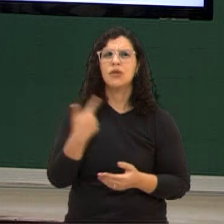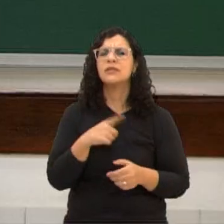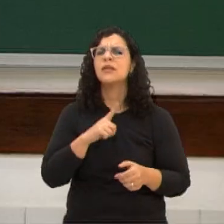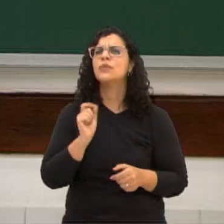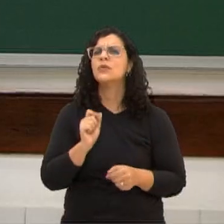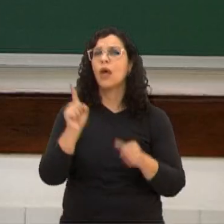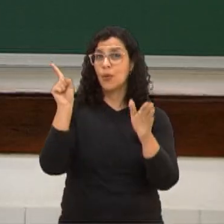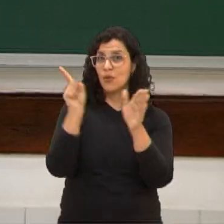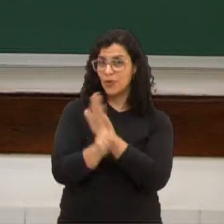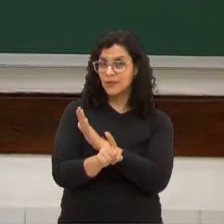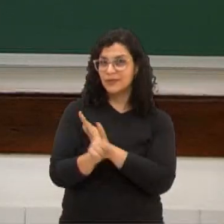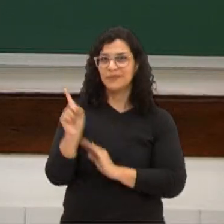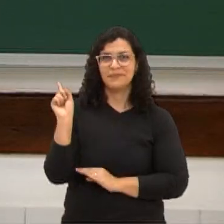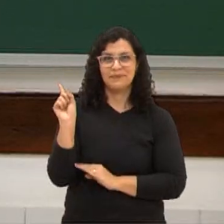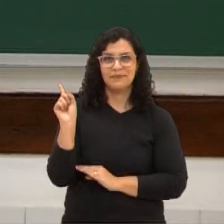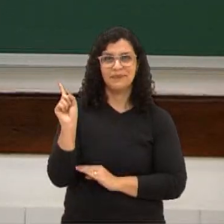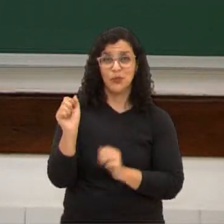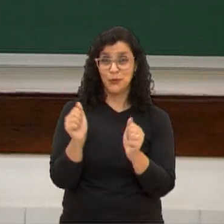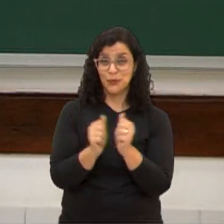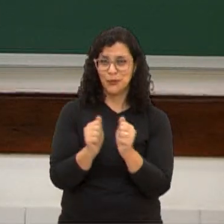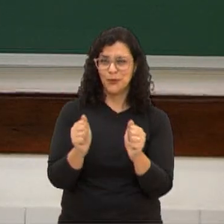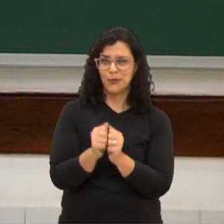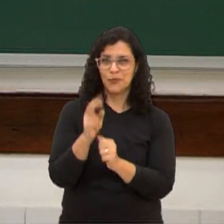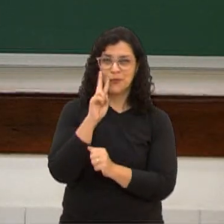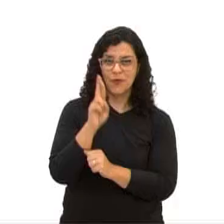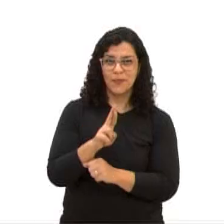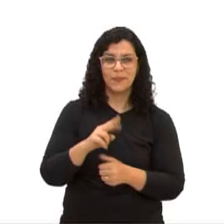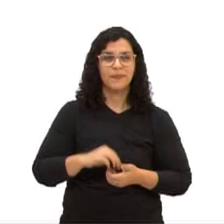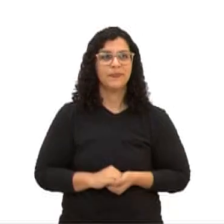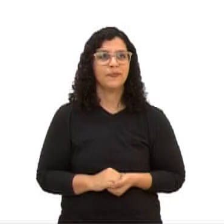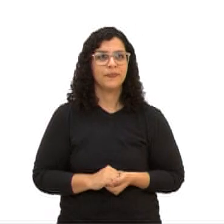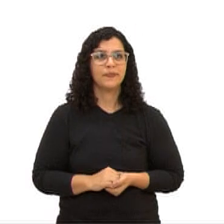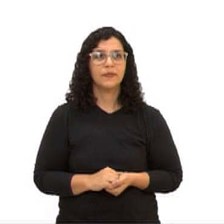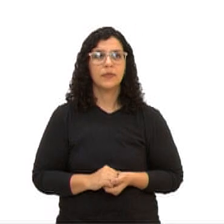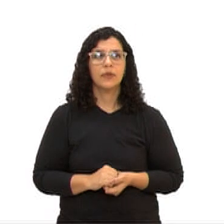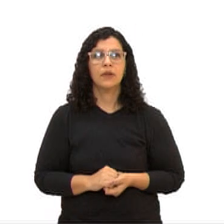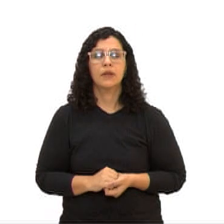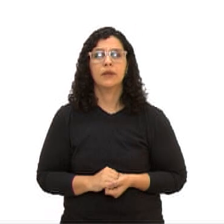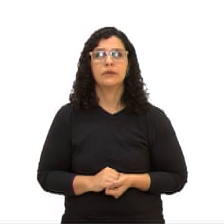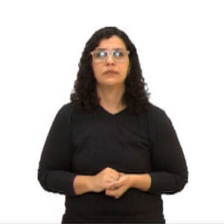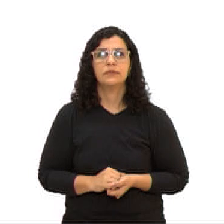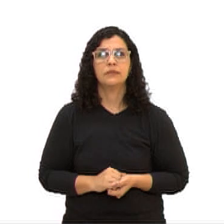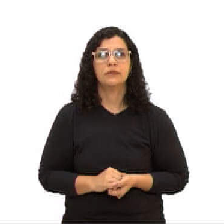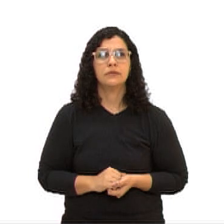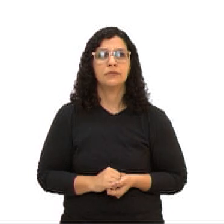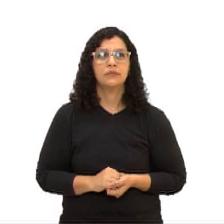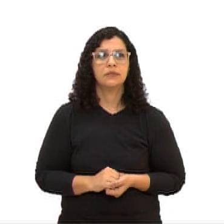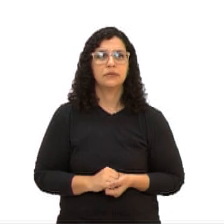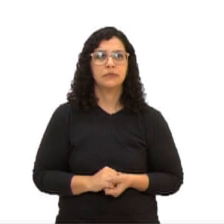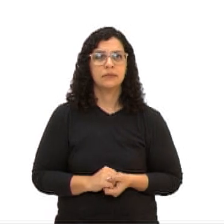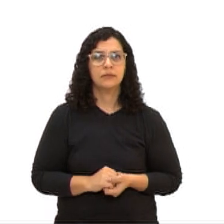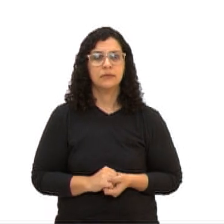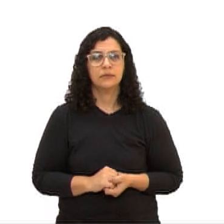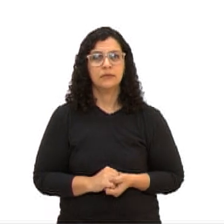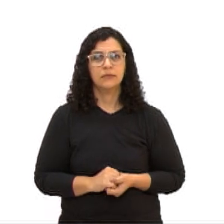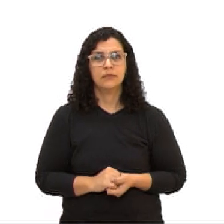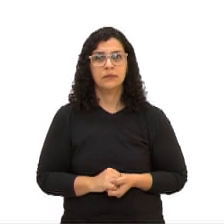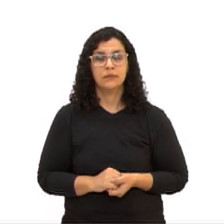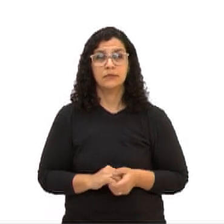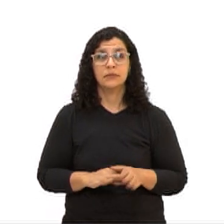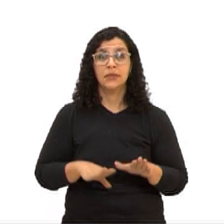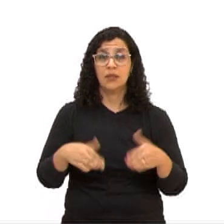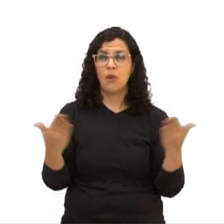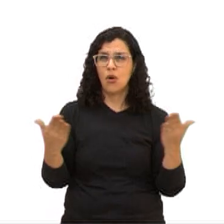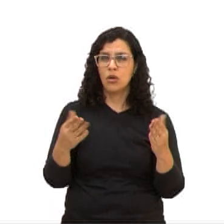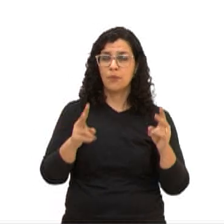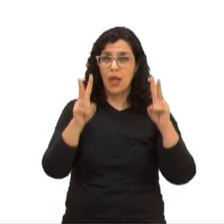Agora, então, vamos fazer um quiz juntos. Sobre as historietas, señala a alternativa